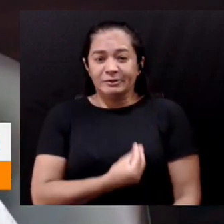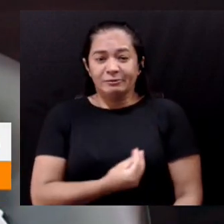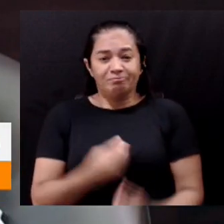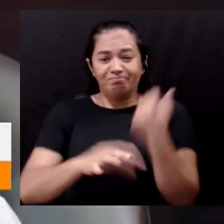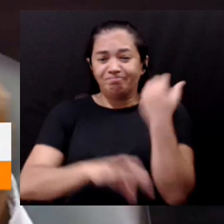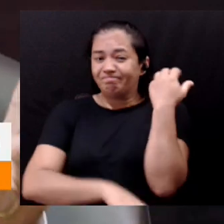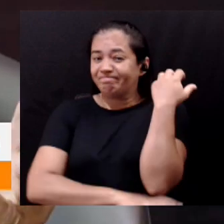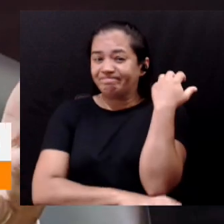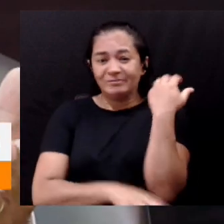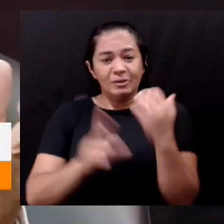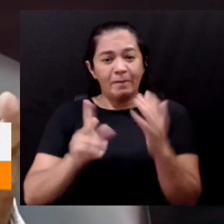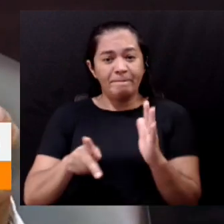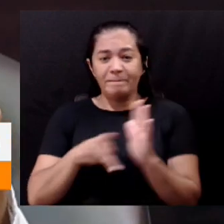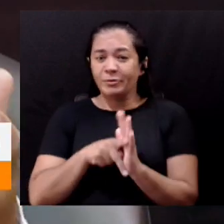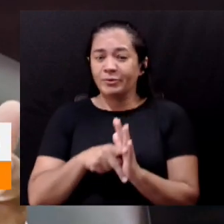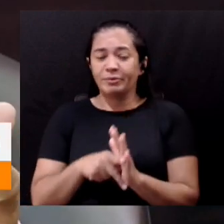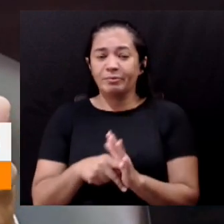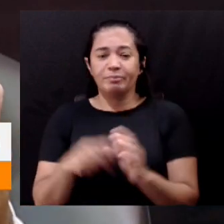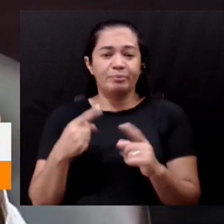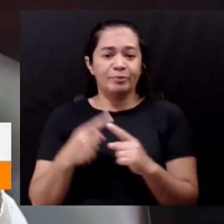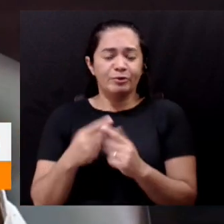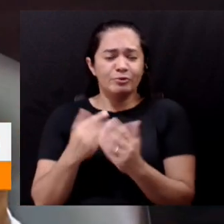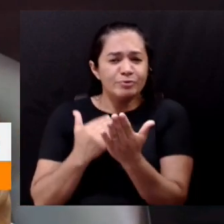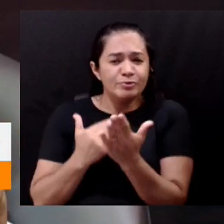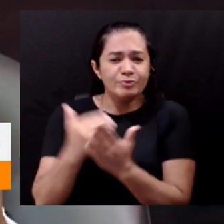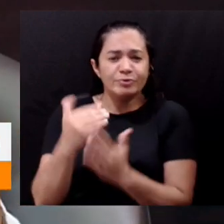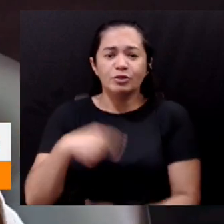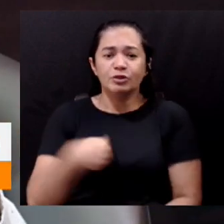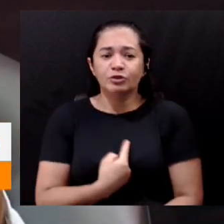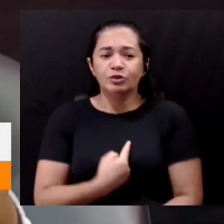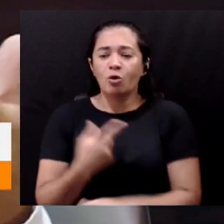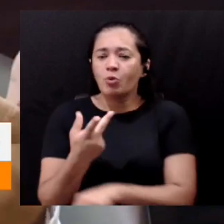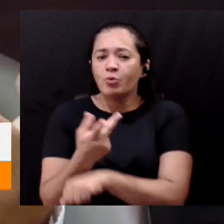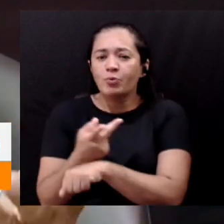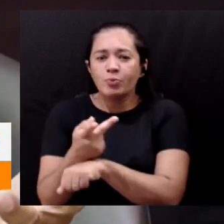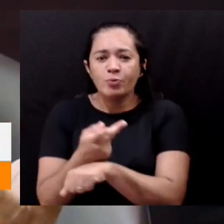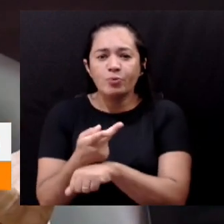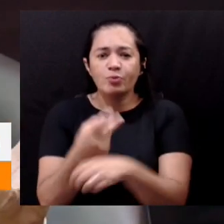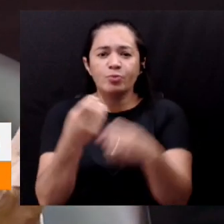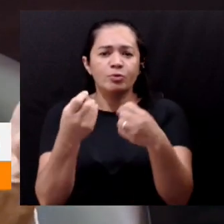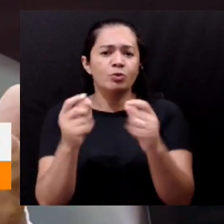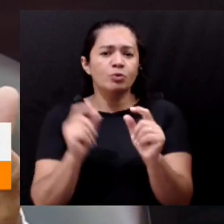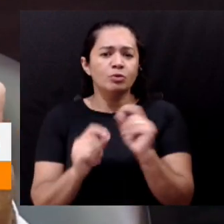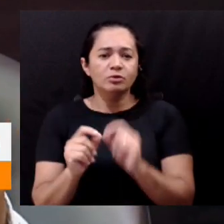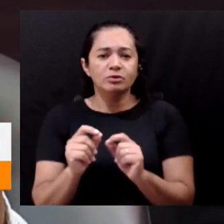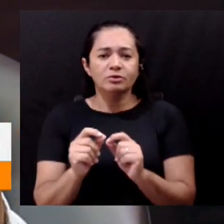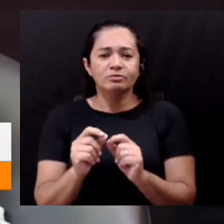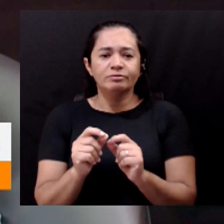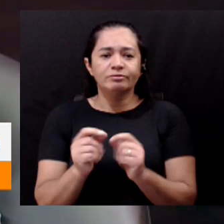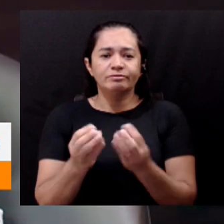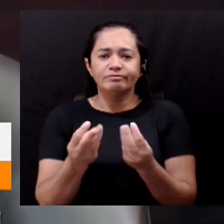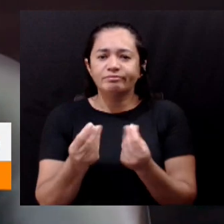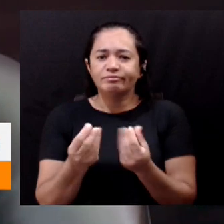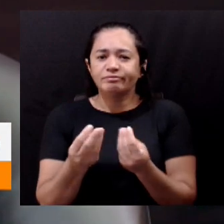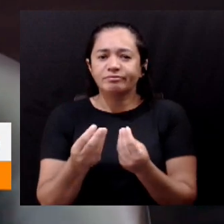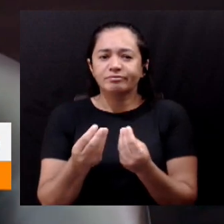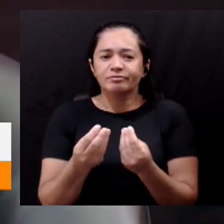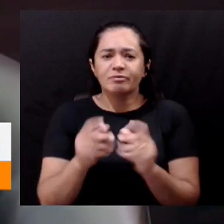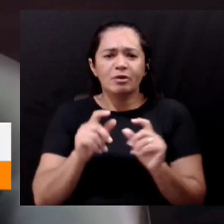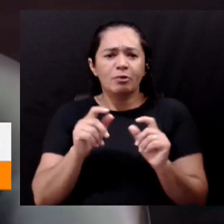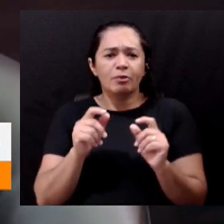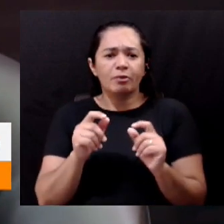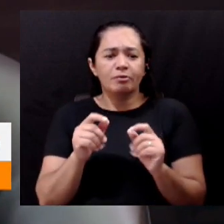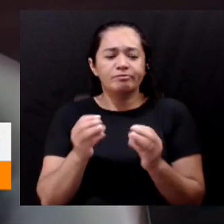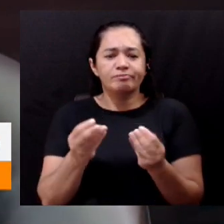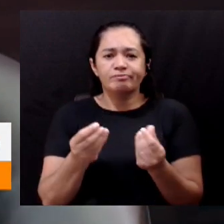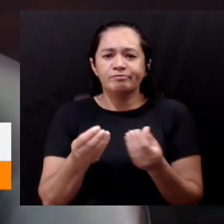Porque desde cedo nós estamos procurando justamente compensar, né, compensar aquilo que